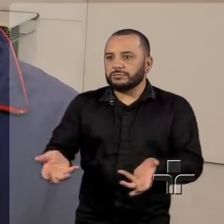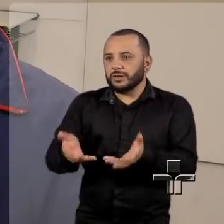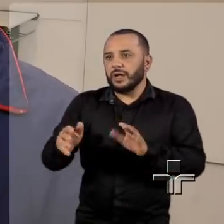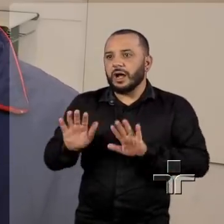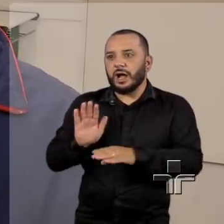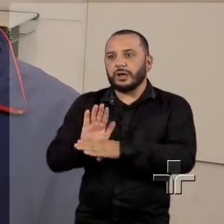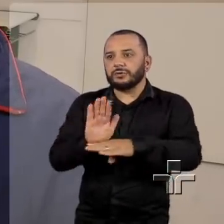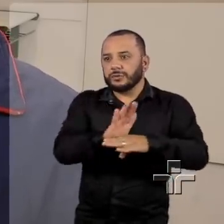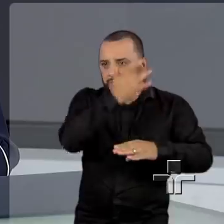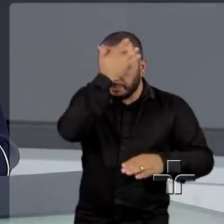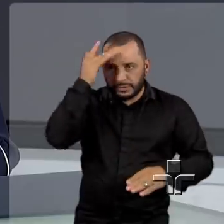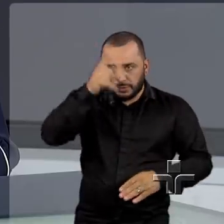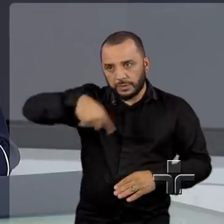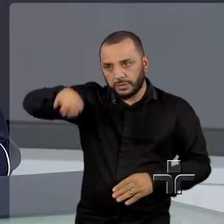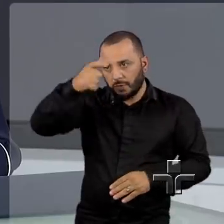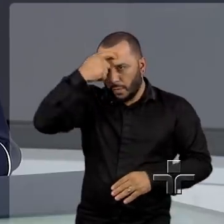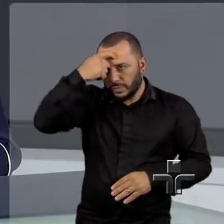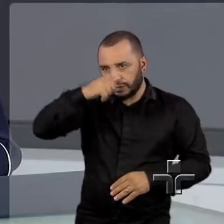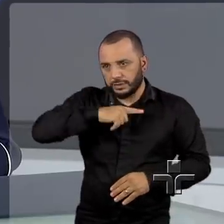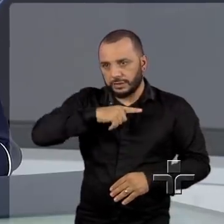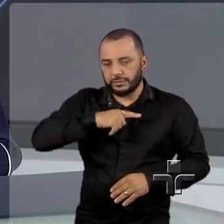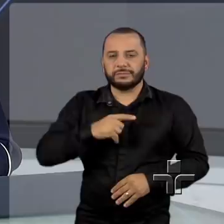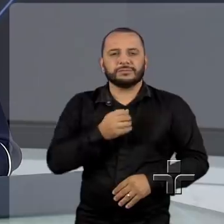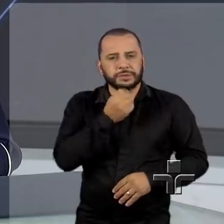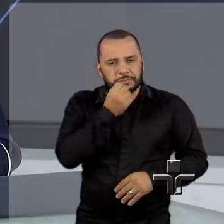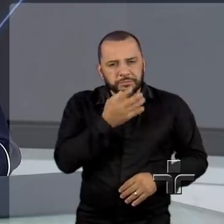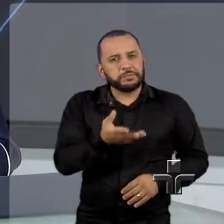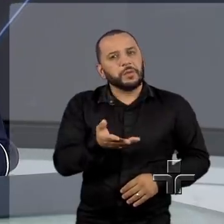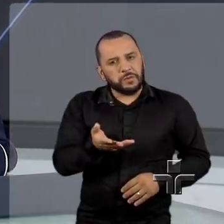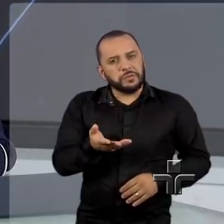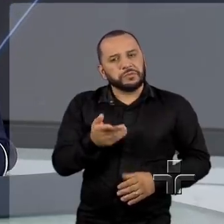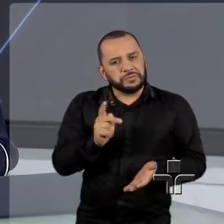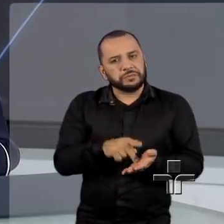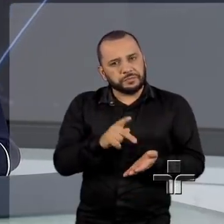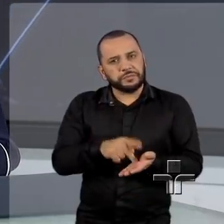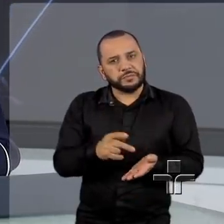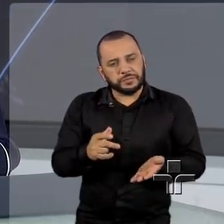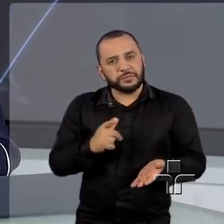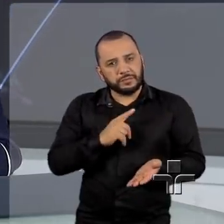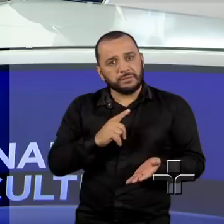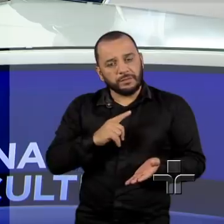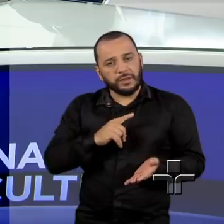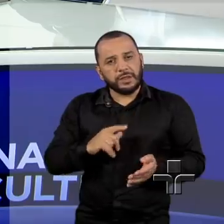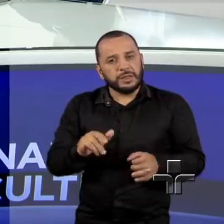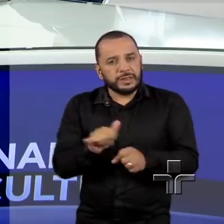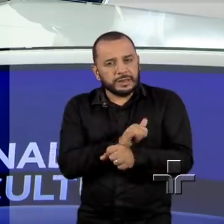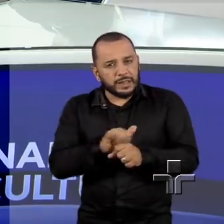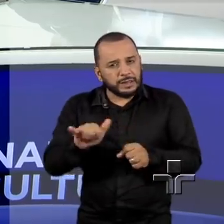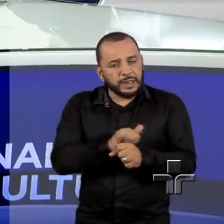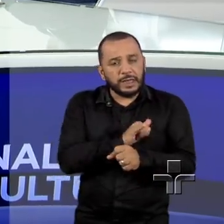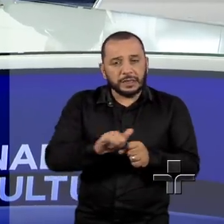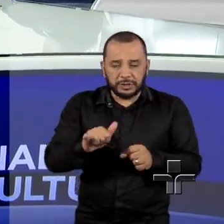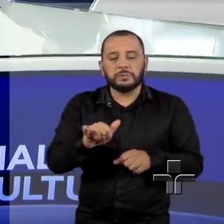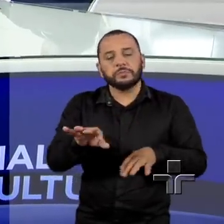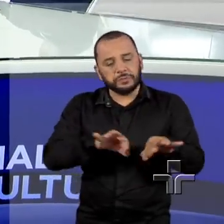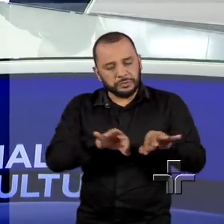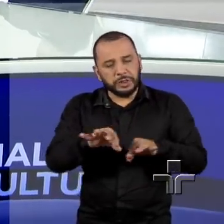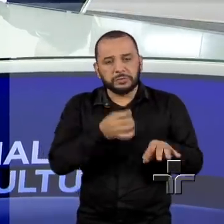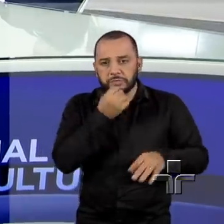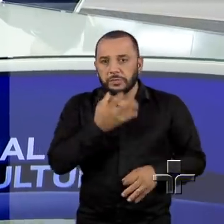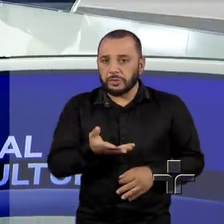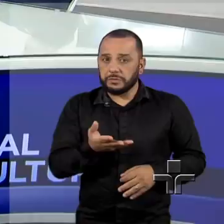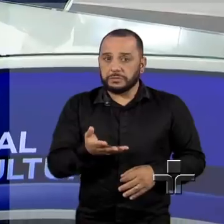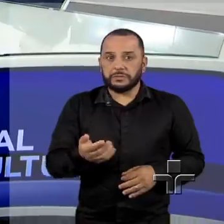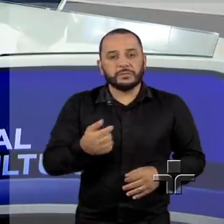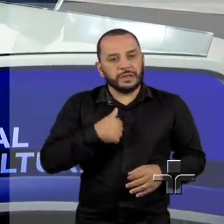elas. É uma ferramenta boa, não, Karnal? Ainda une a classe em um projeto maior. Seu desafio, e o Val